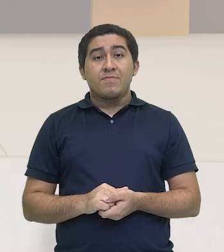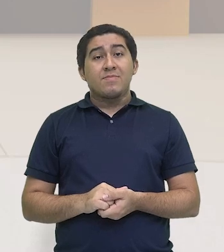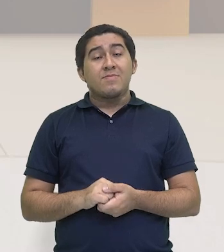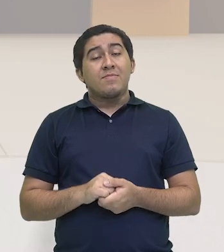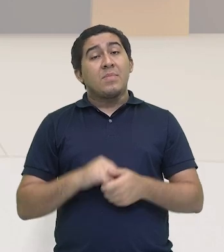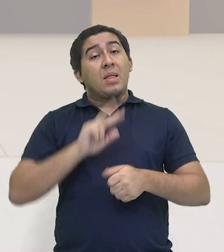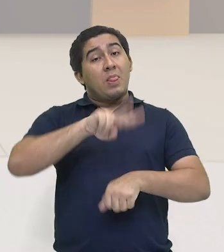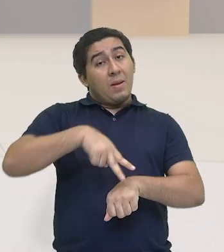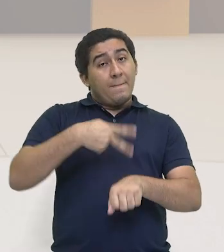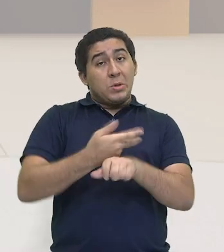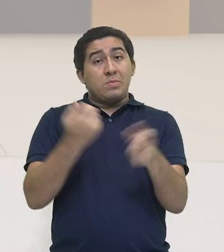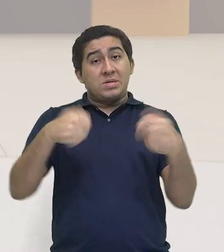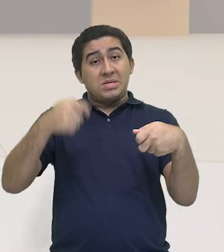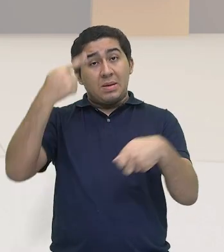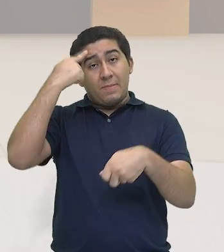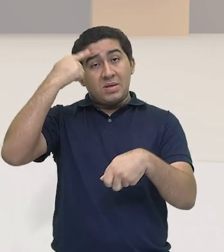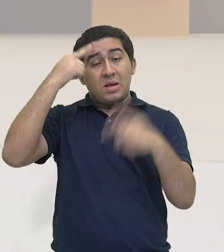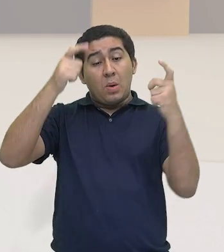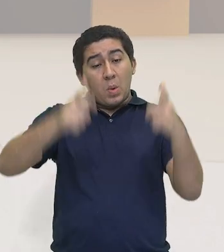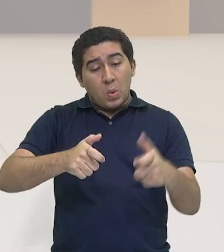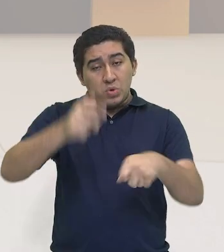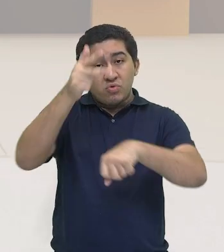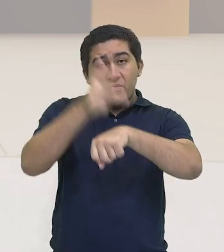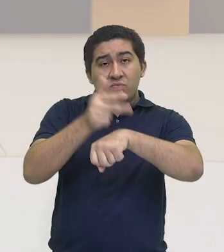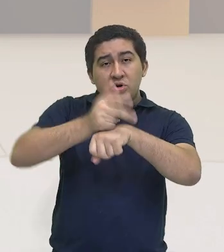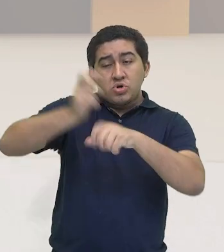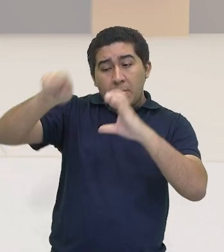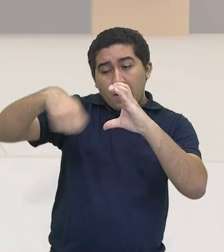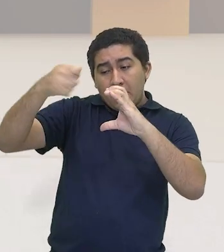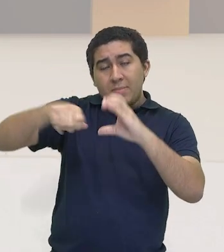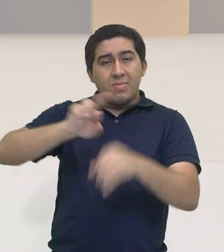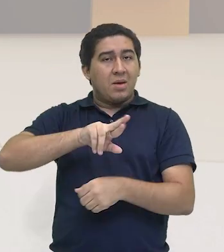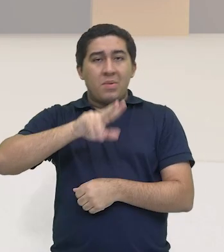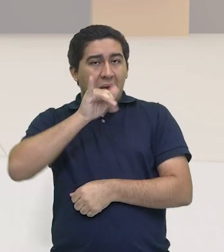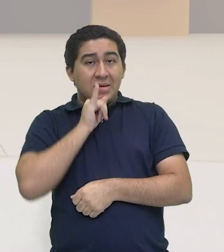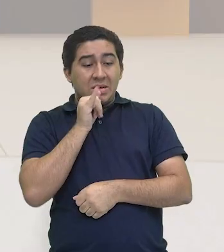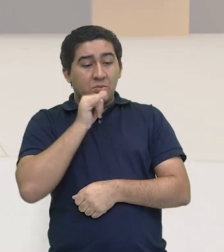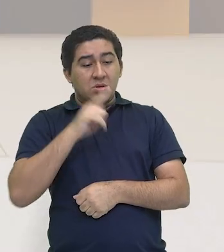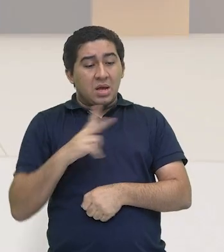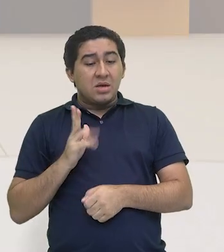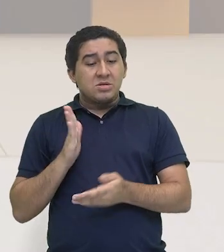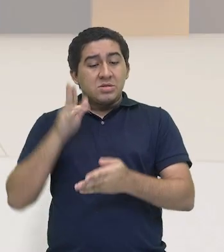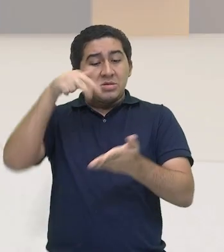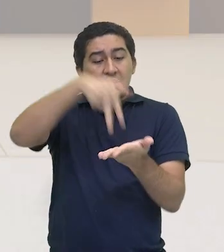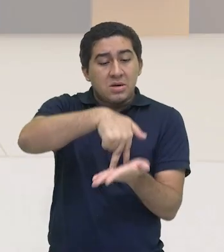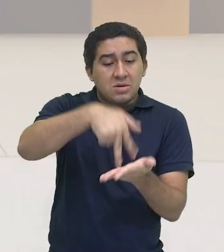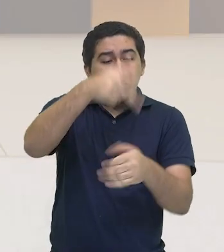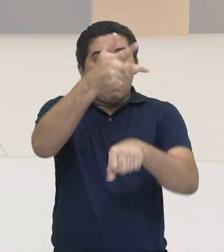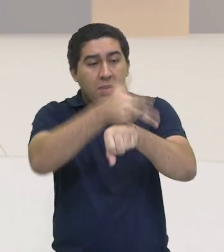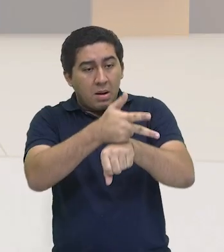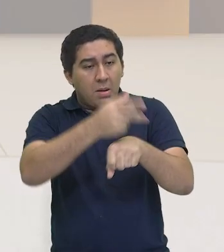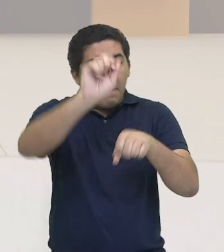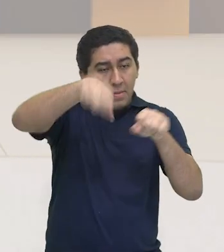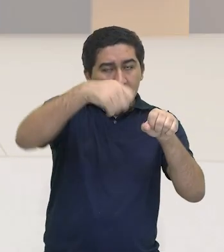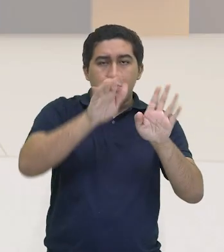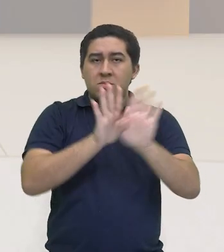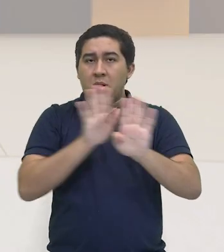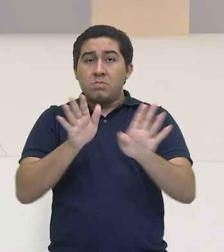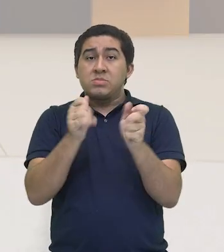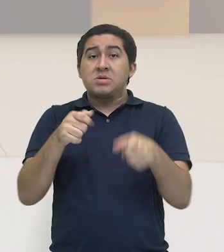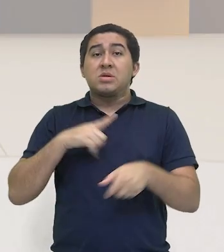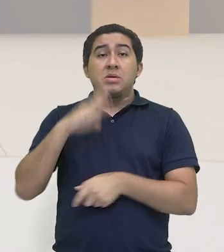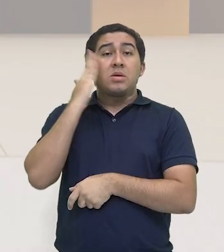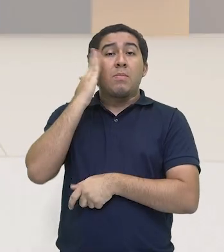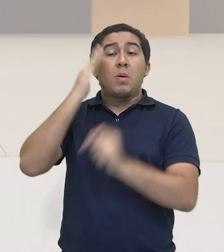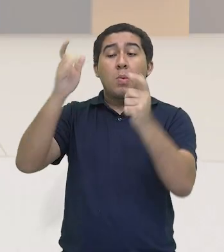onde ocorrerão as filmagens? Eu não posso só chegar lá, eu vou filmar aqui. Não. Onde que eu posso encaixar tal lugar